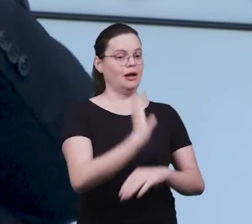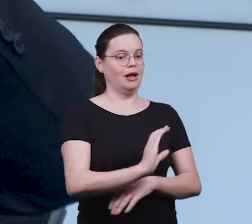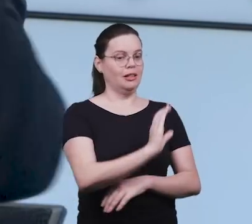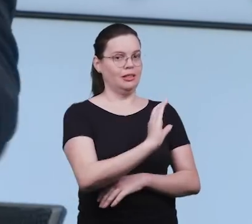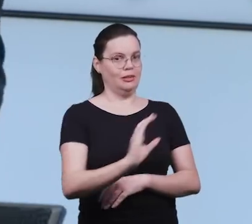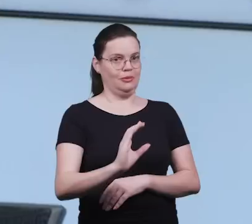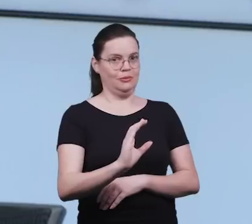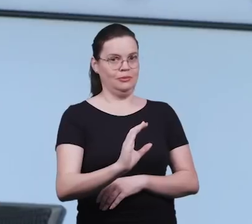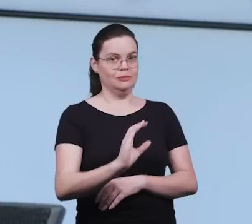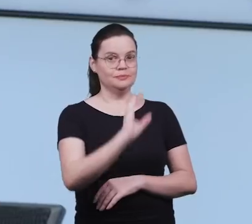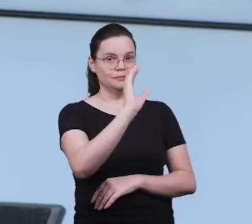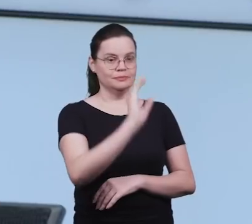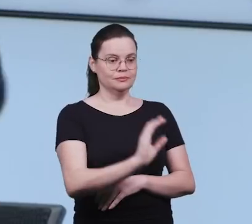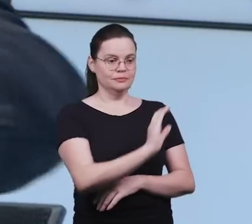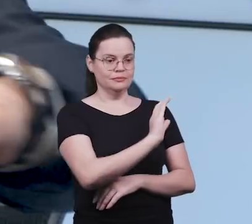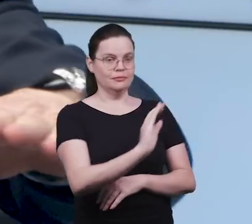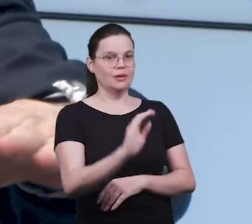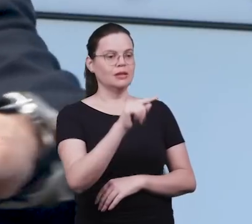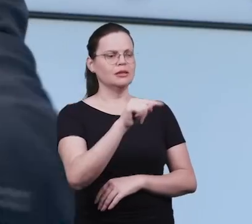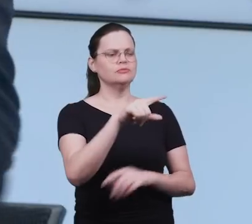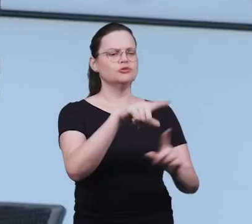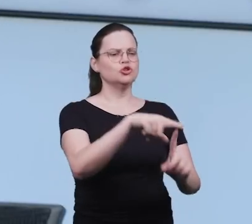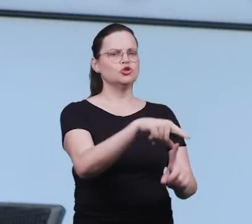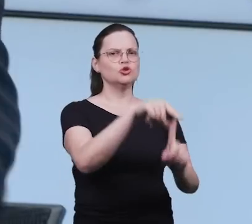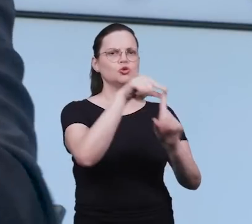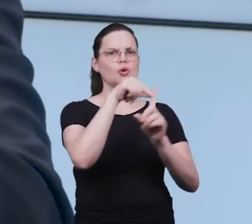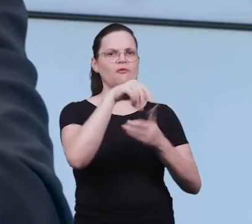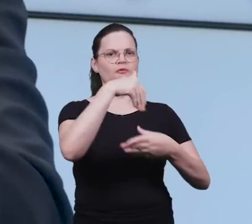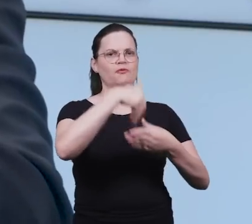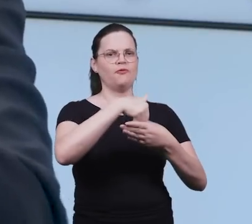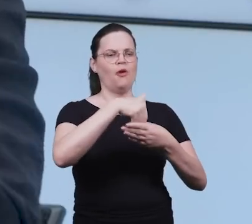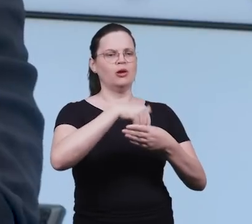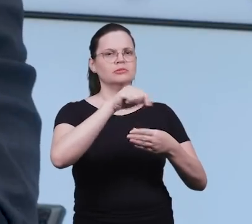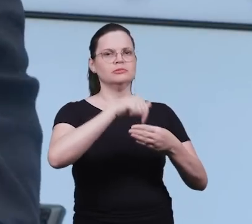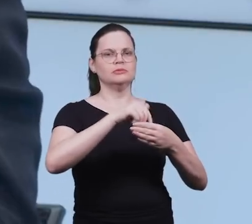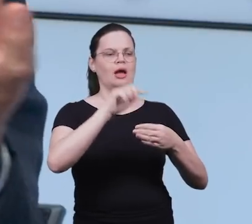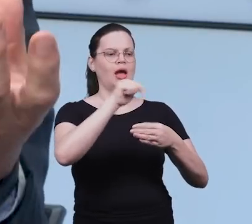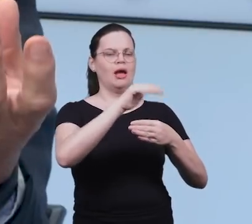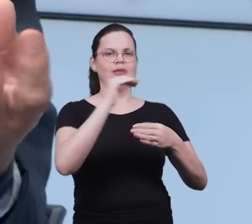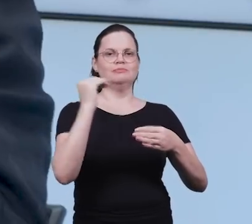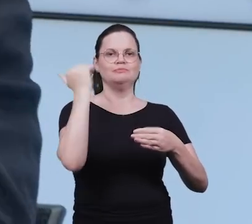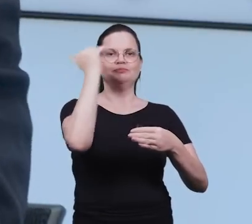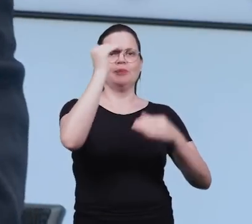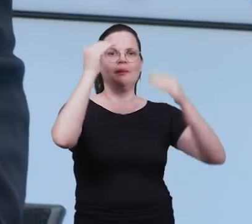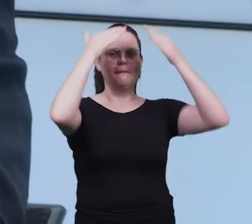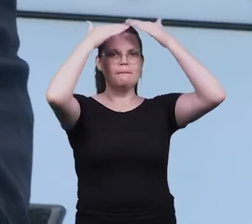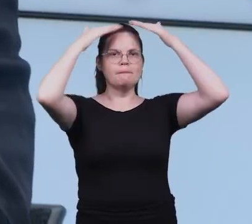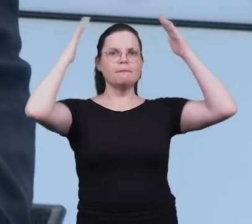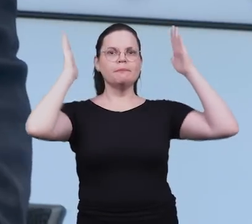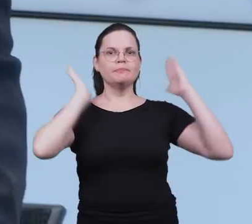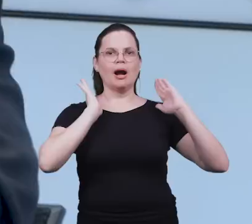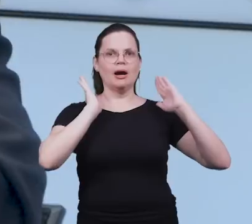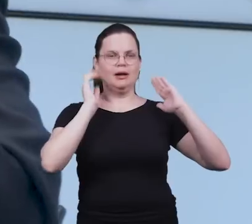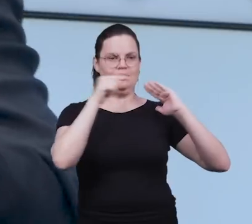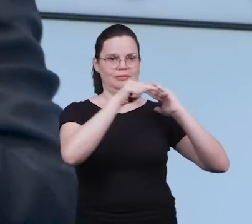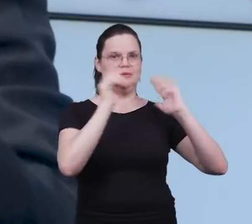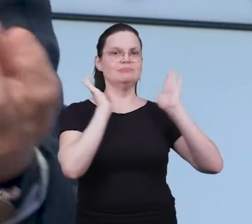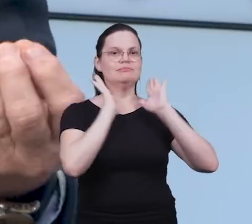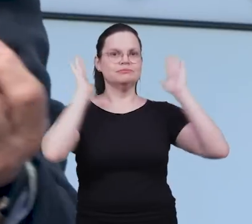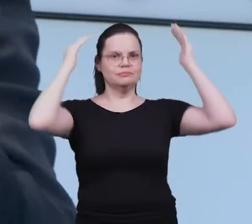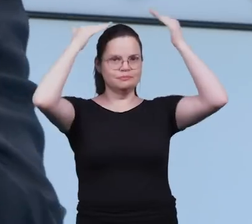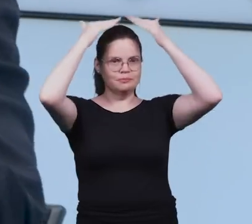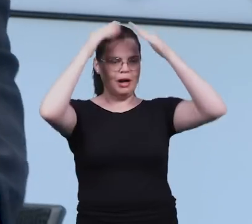distinta, acima da população leiga. E esse clero que passou a ter acesso